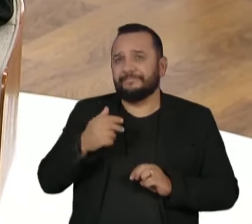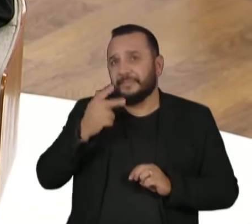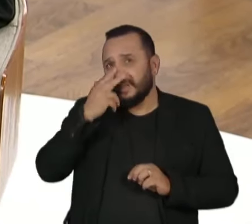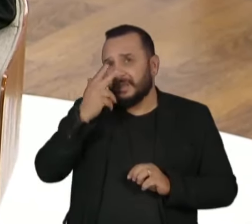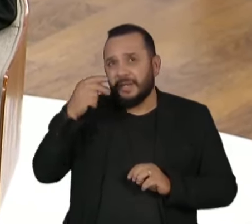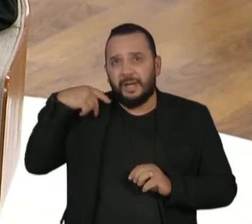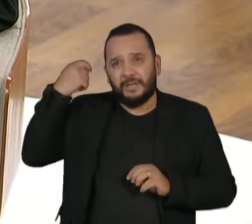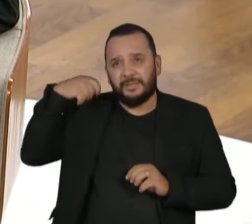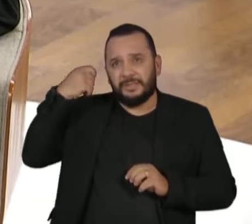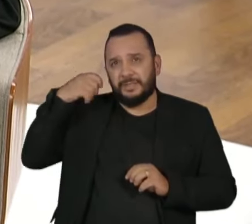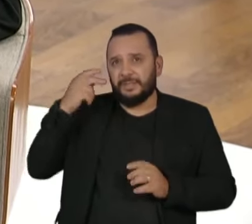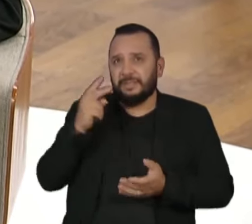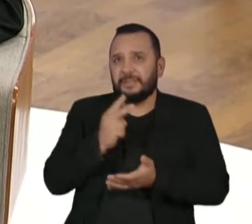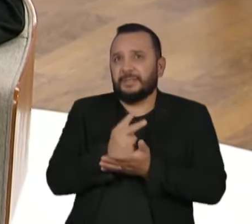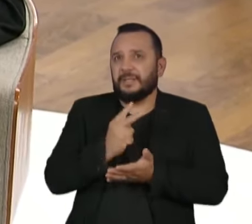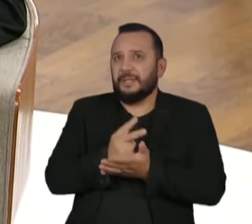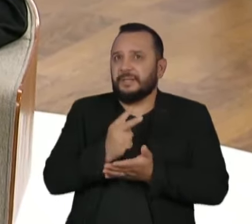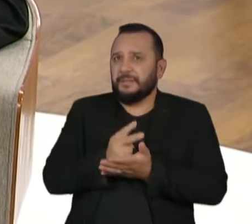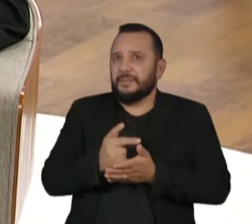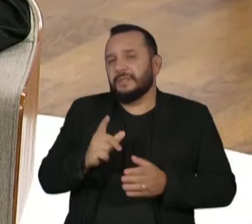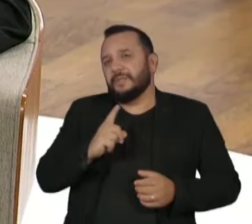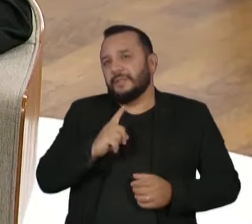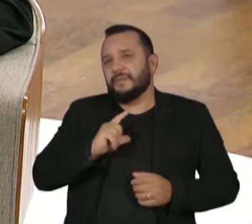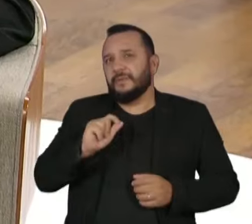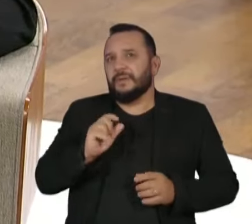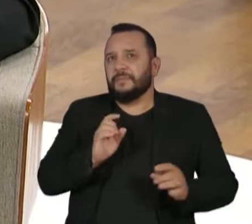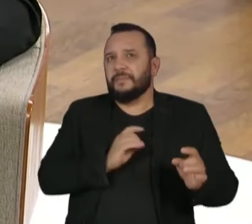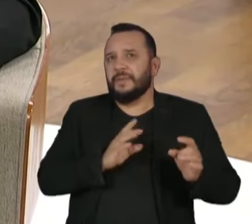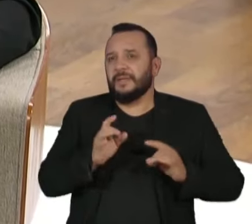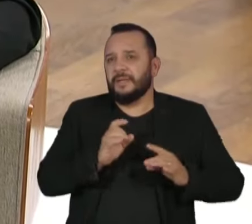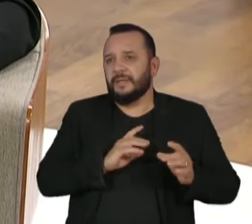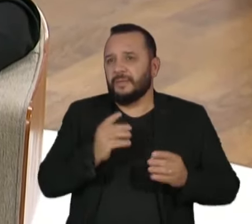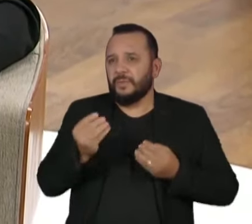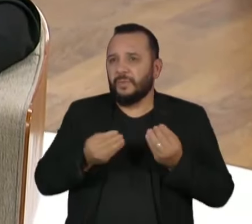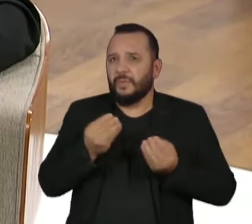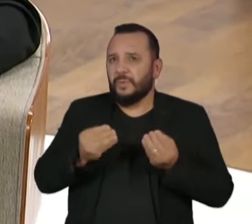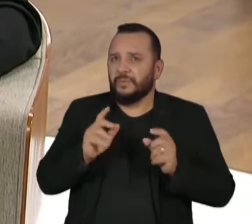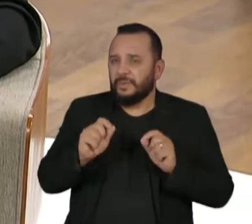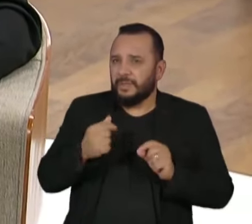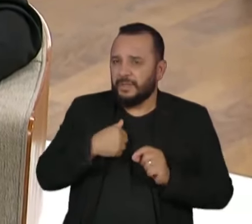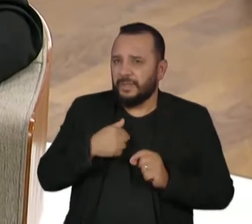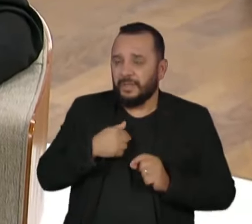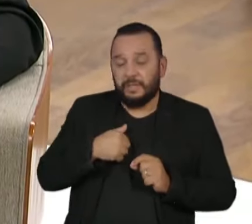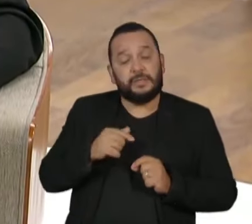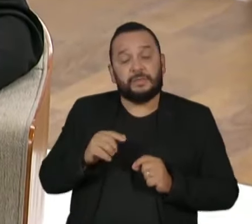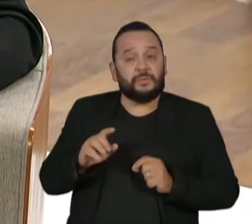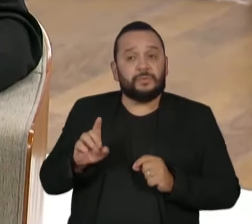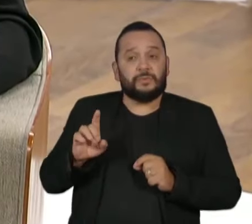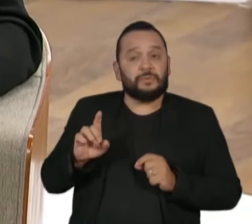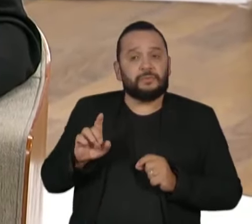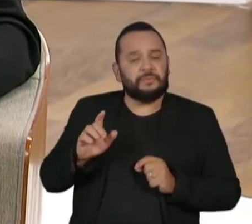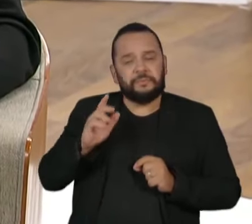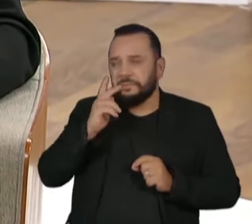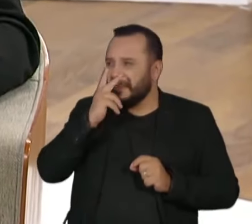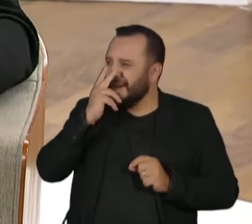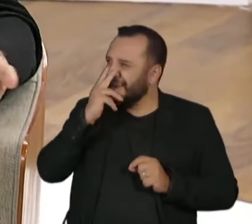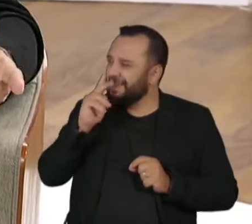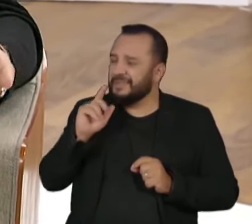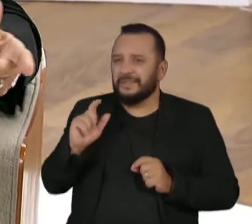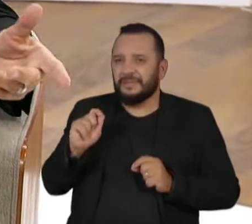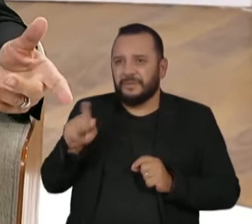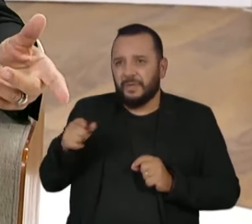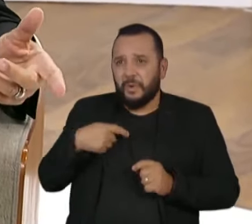O artista sempre teve um pouco de medo do direcionismo, né? Aquela coisa que você, de